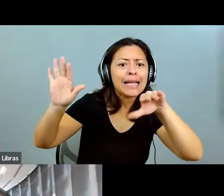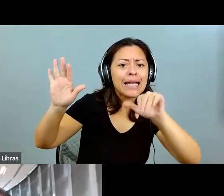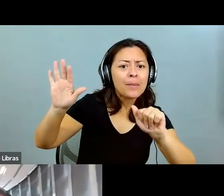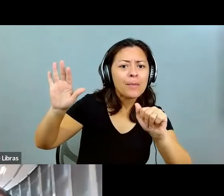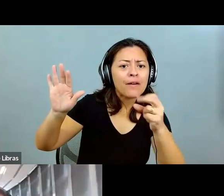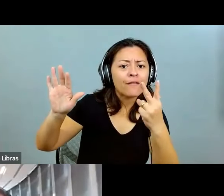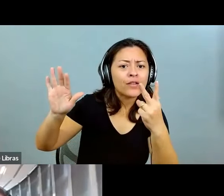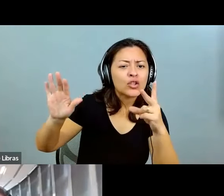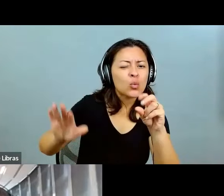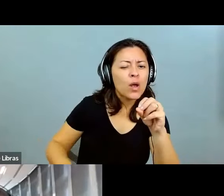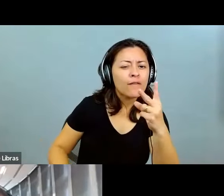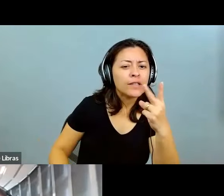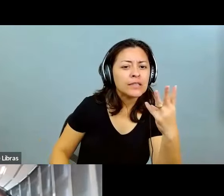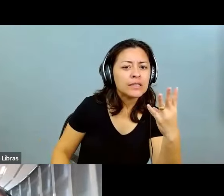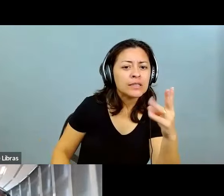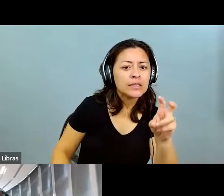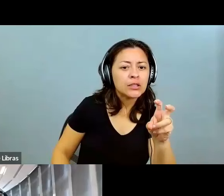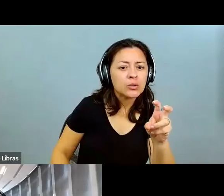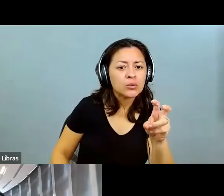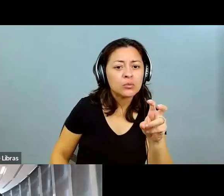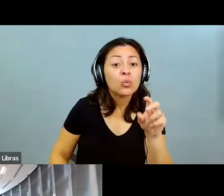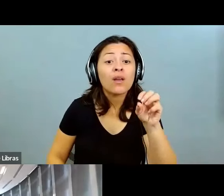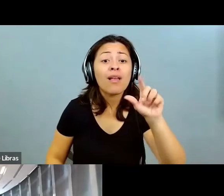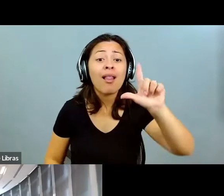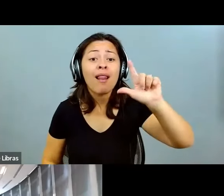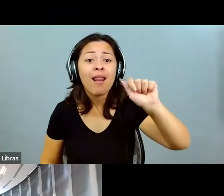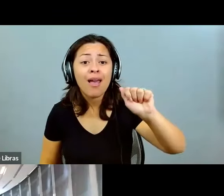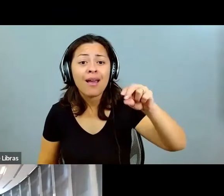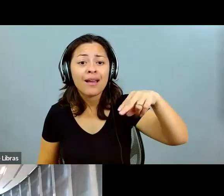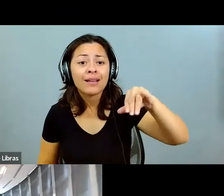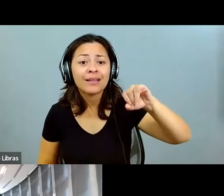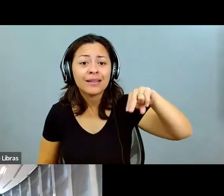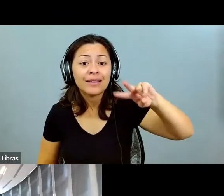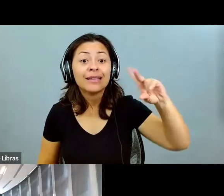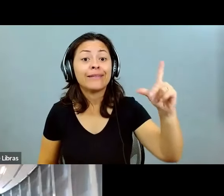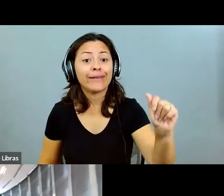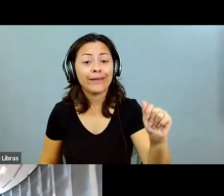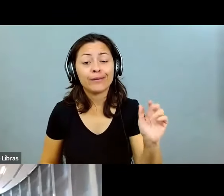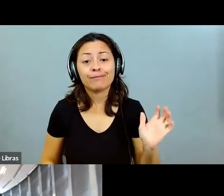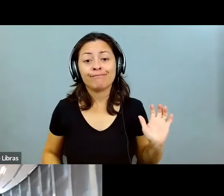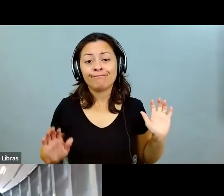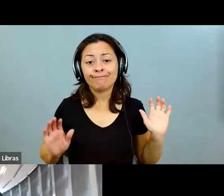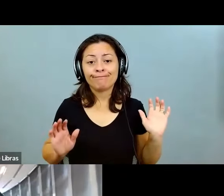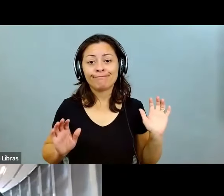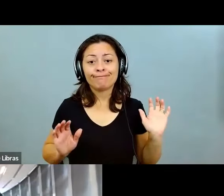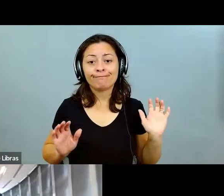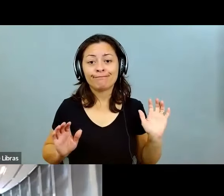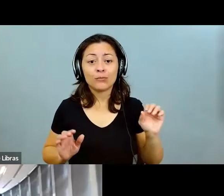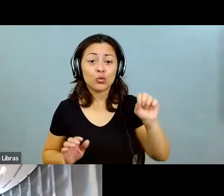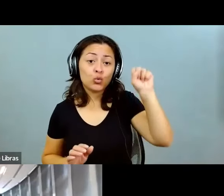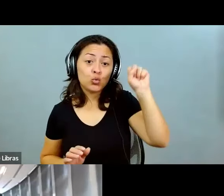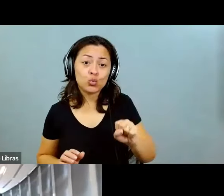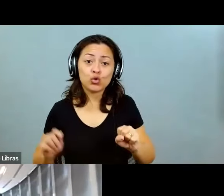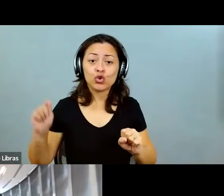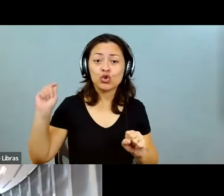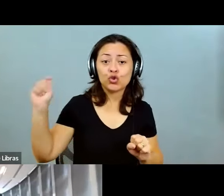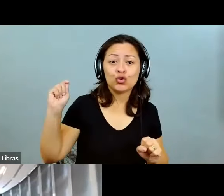24 25 Laninha Laninha Laninha historicamente safra do Sul da Argentina ruim